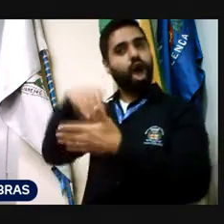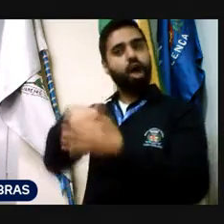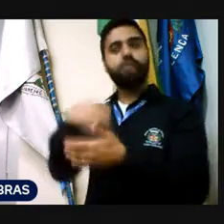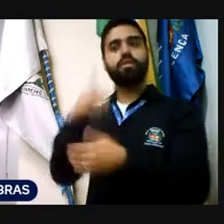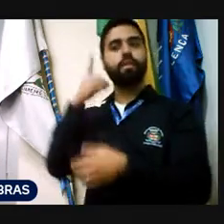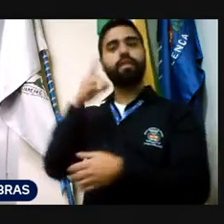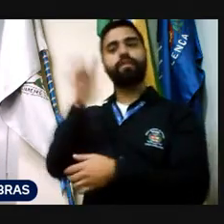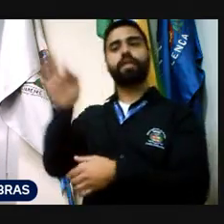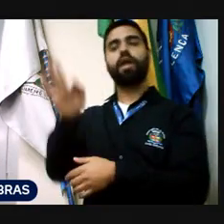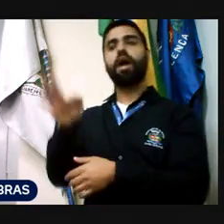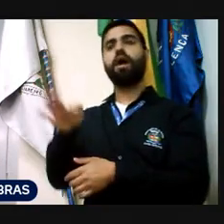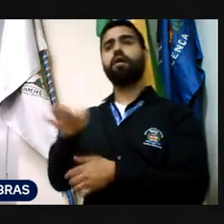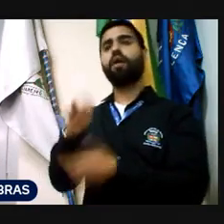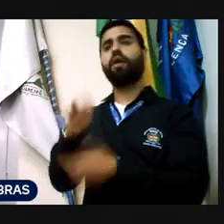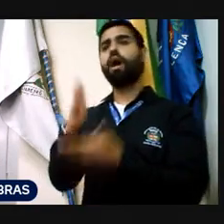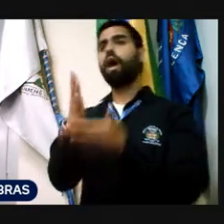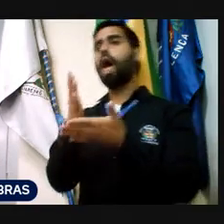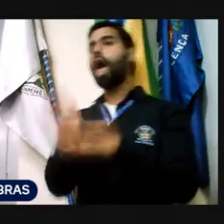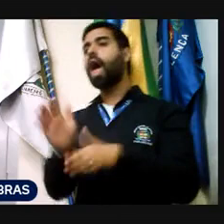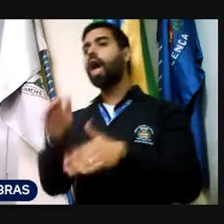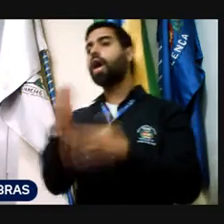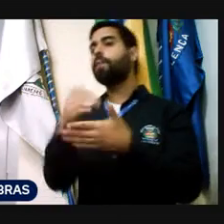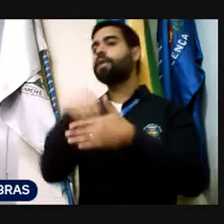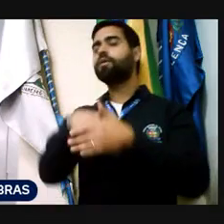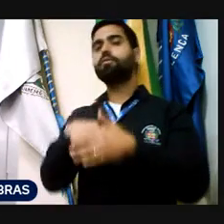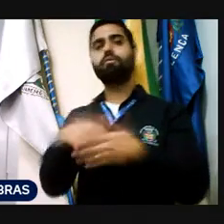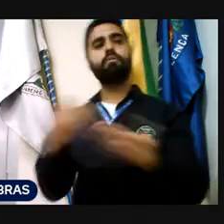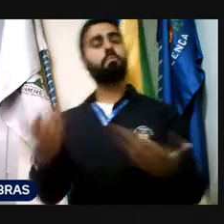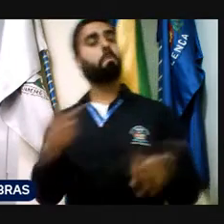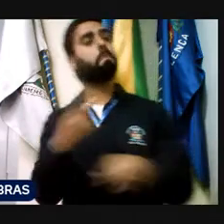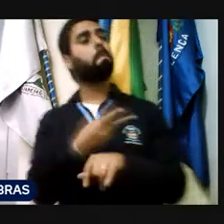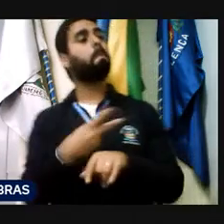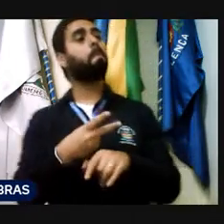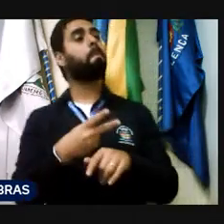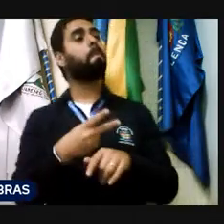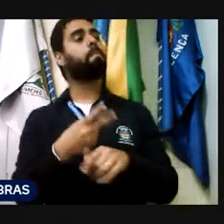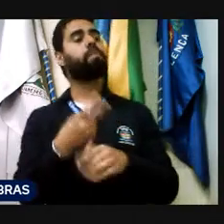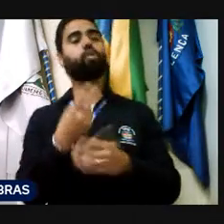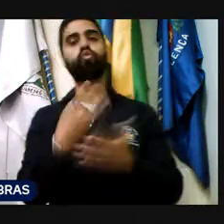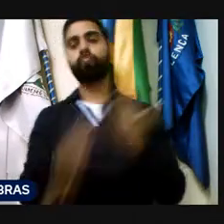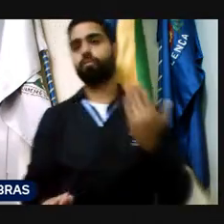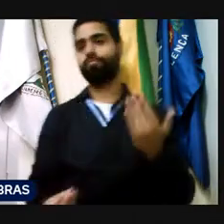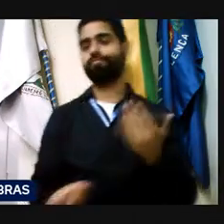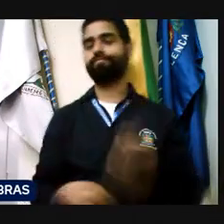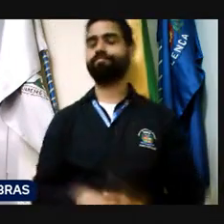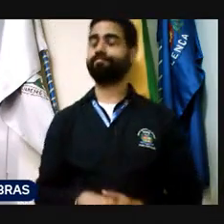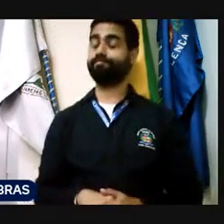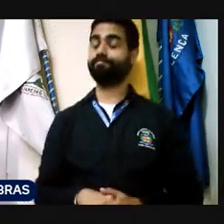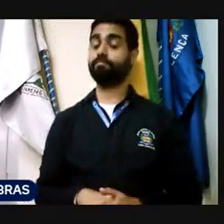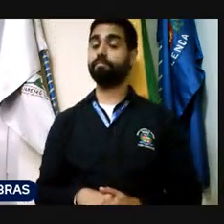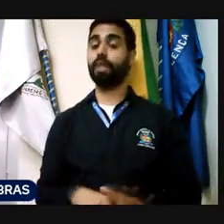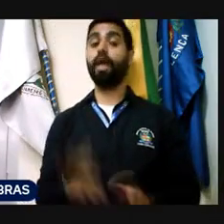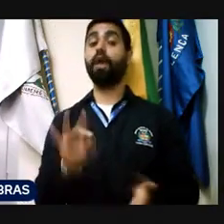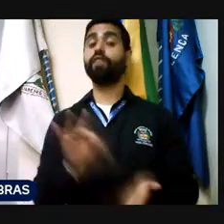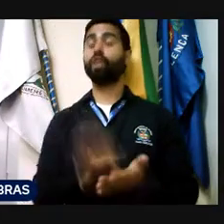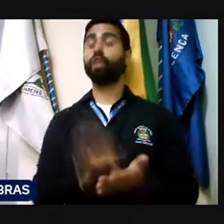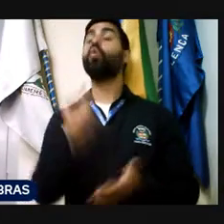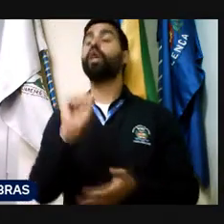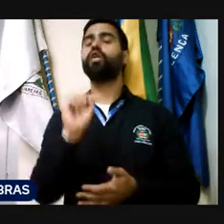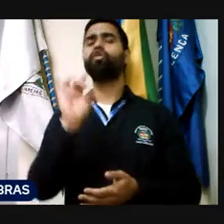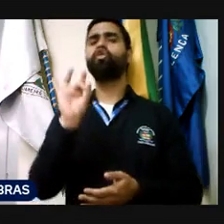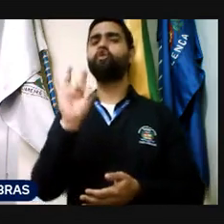fora, aí passa a eleição que é Deus homem. Só ganha, todo mundo sabe, a verdade é essa, só